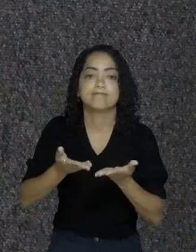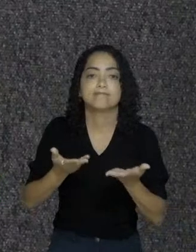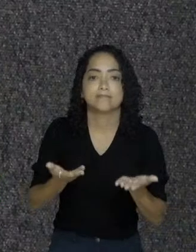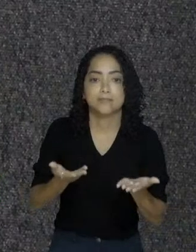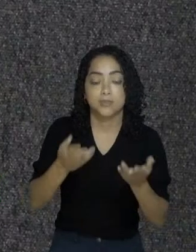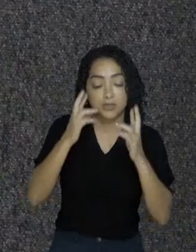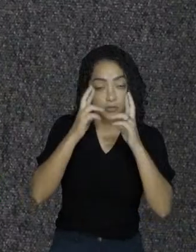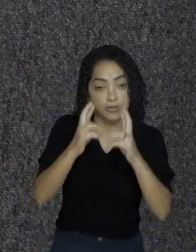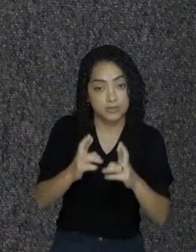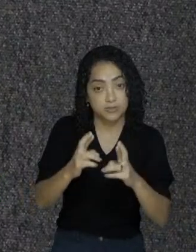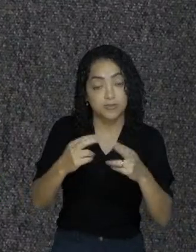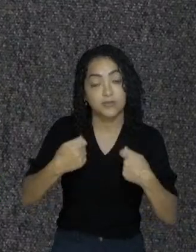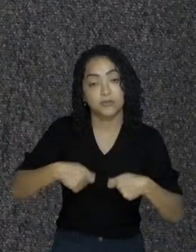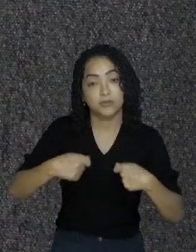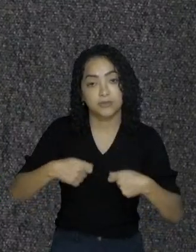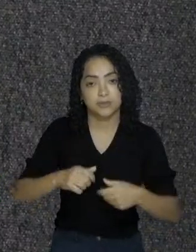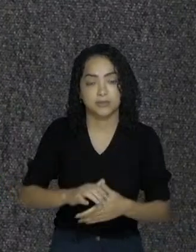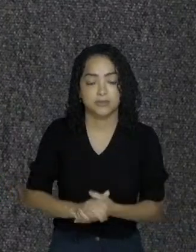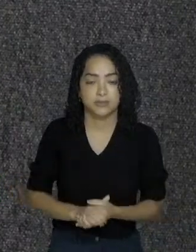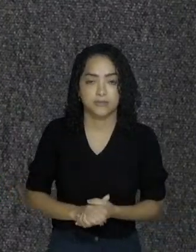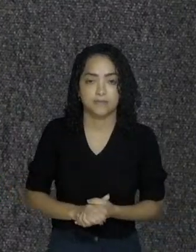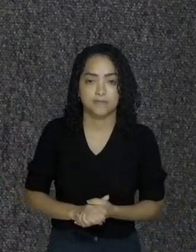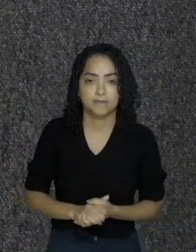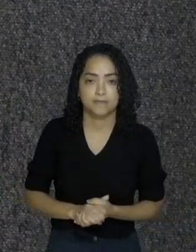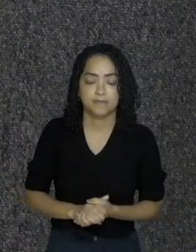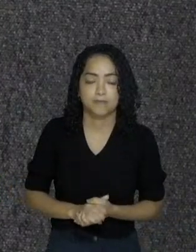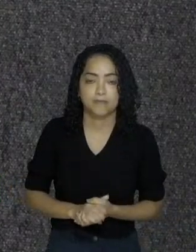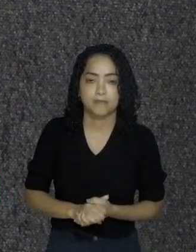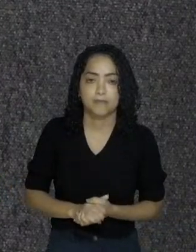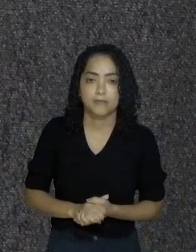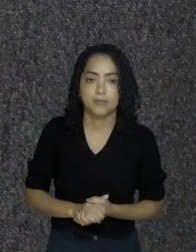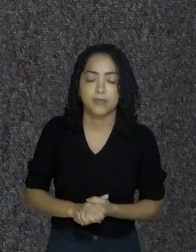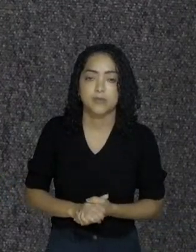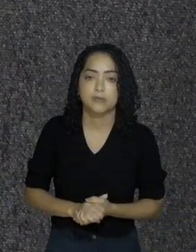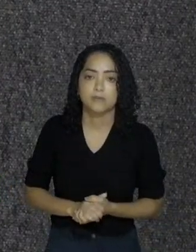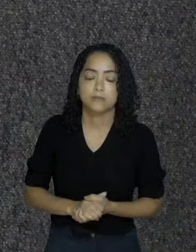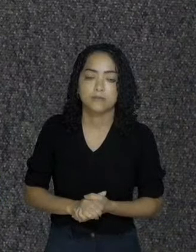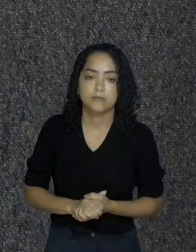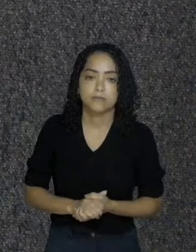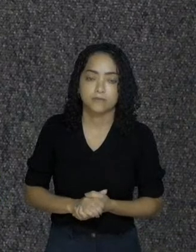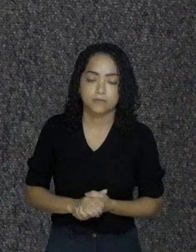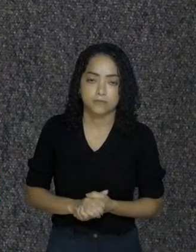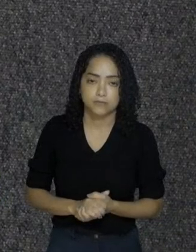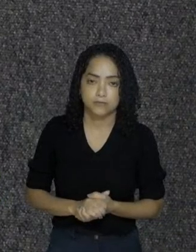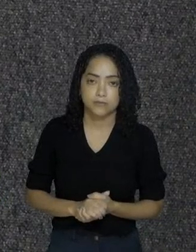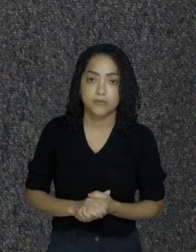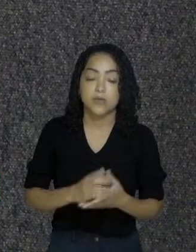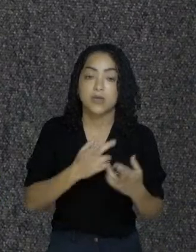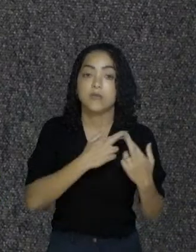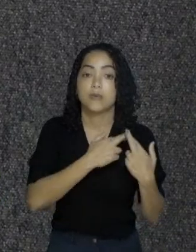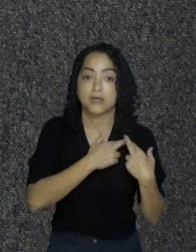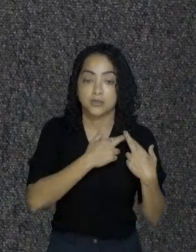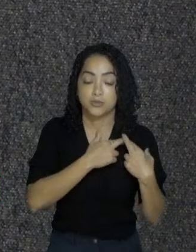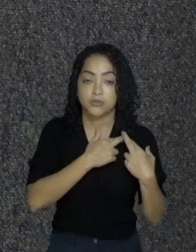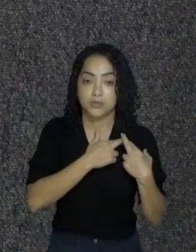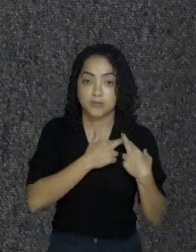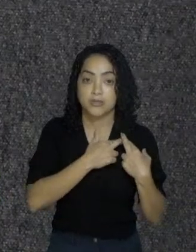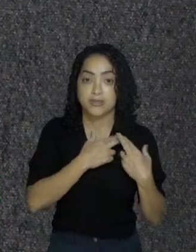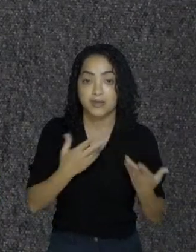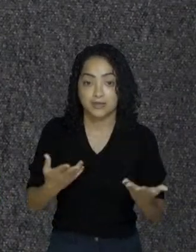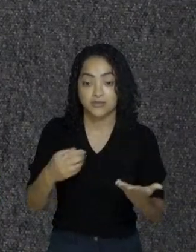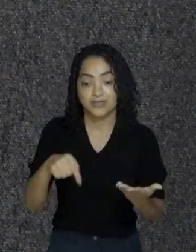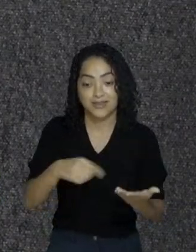respeito que se deve ter então uma uma responsabilidade muito grande está aqui